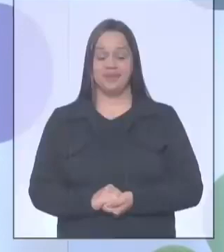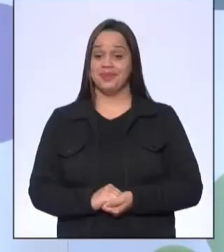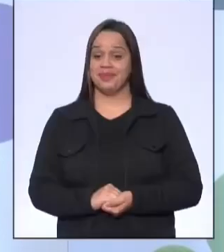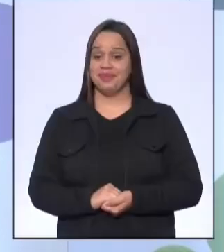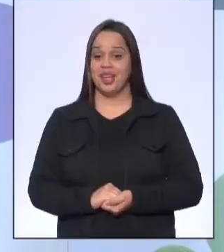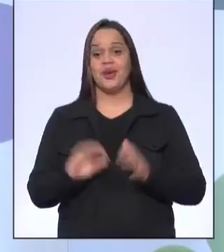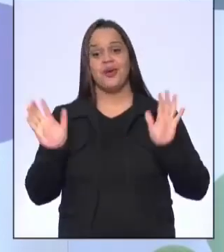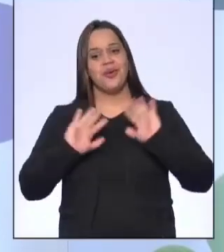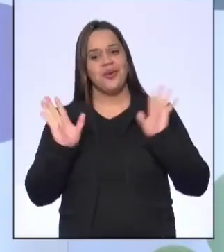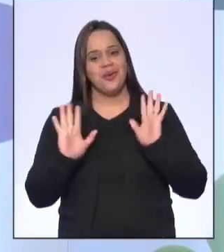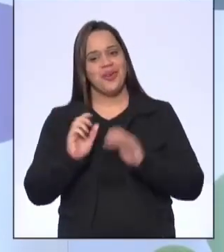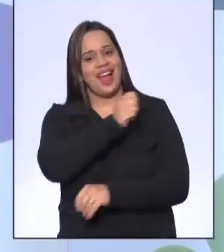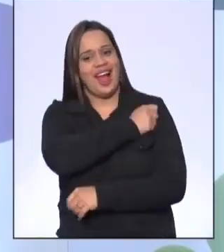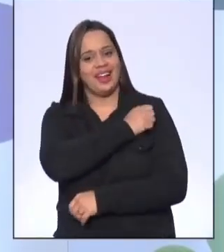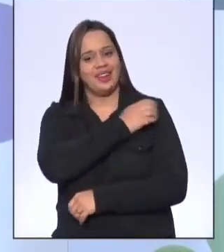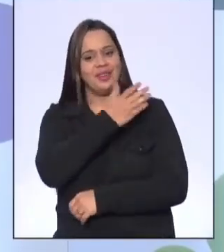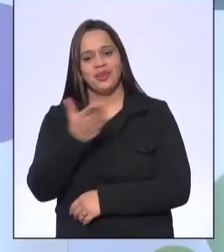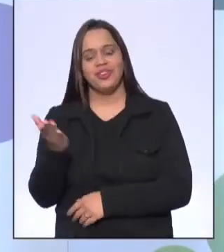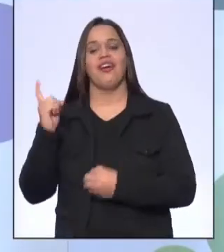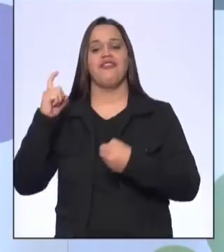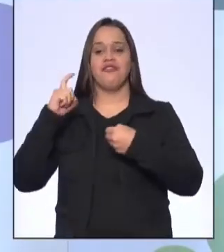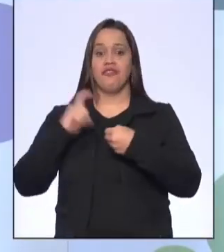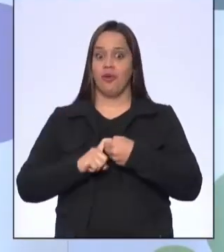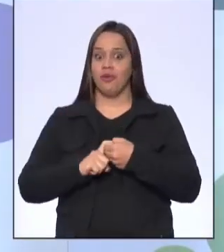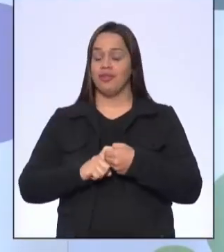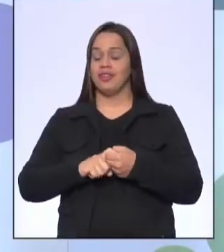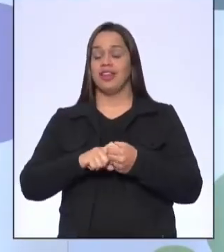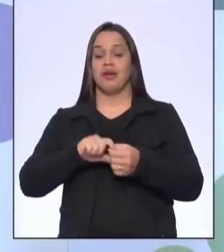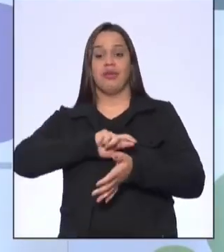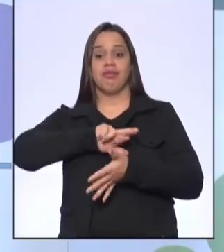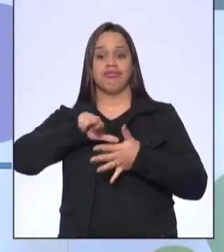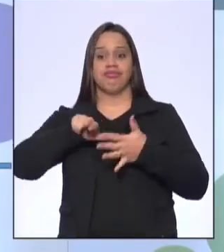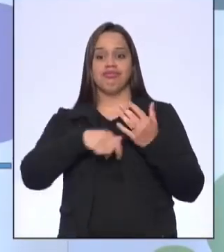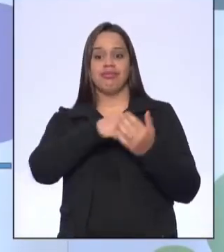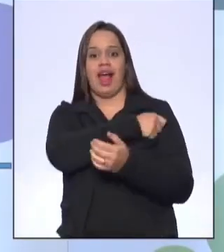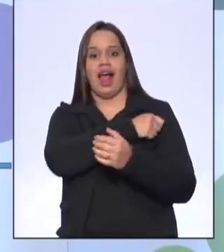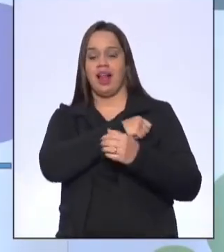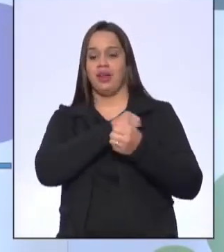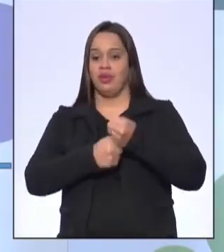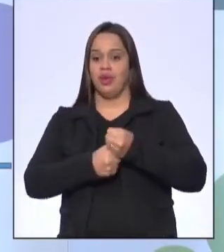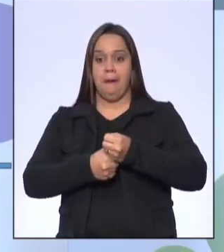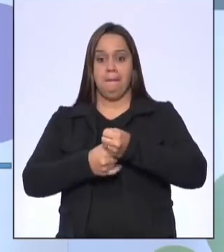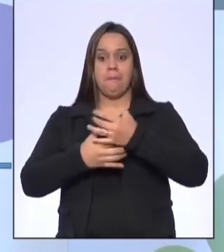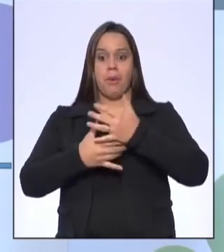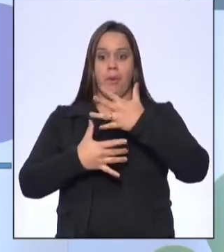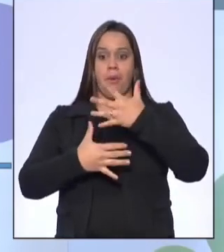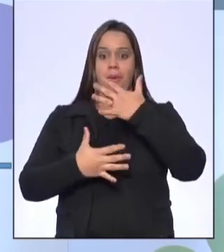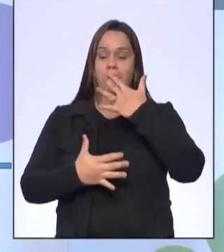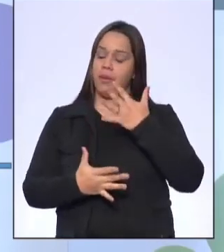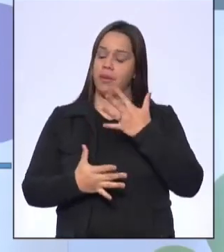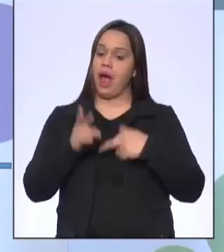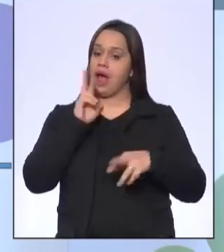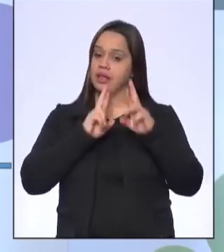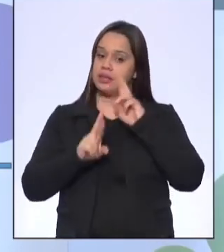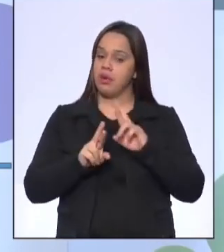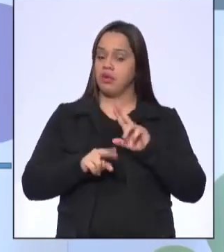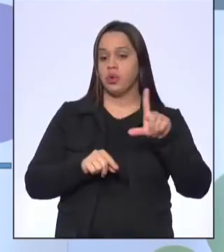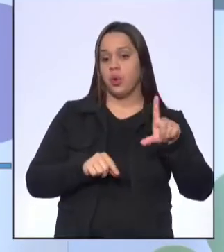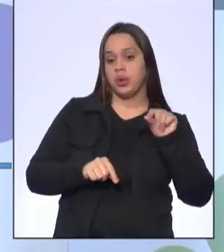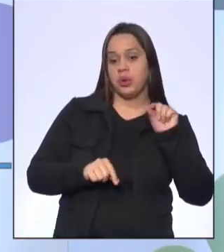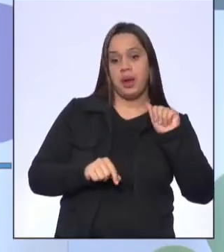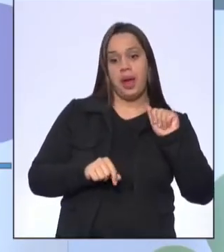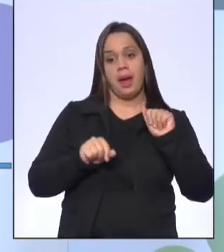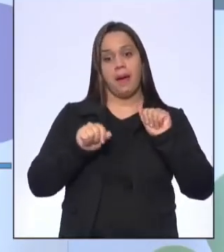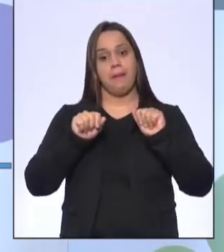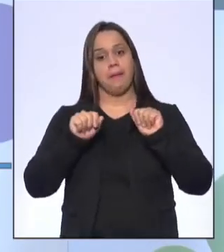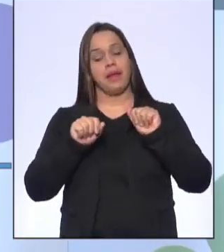Olá, pessoal, estamos de volta. Jonas, bastante gente participando. Muitas respostas ficaram entre B e C. Okay. A